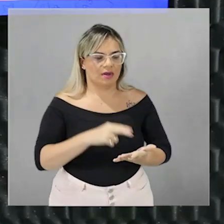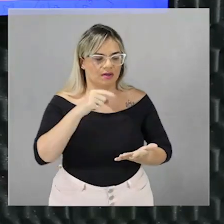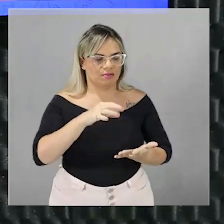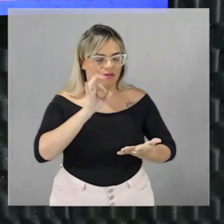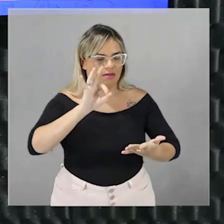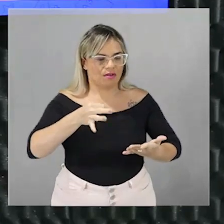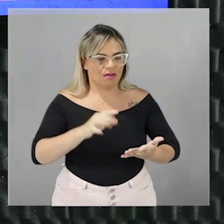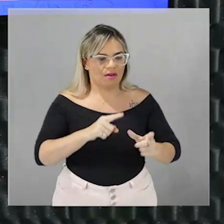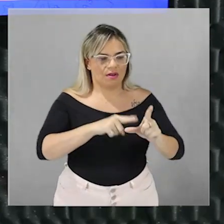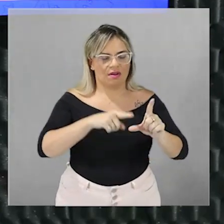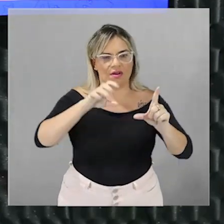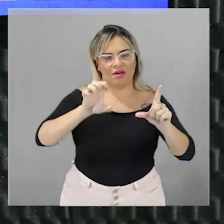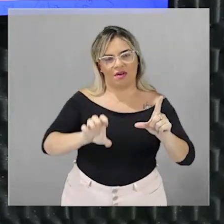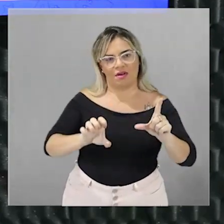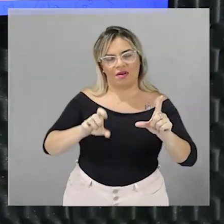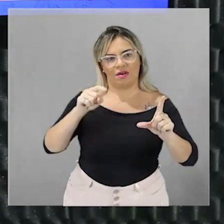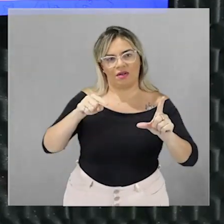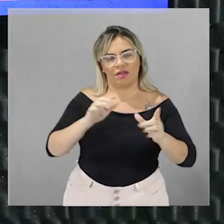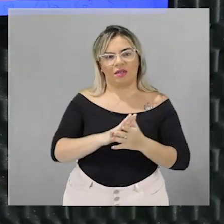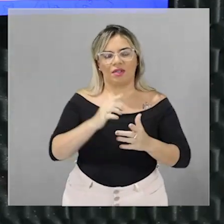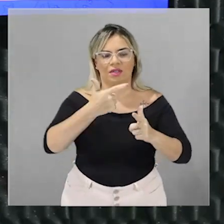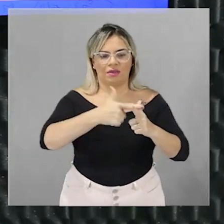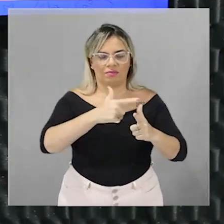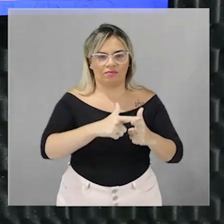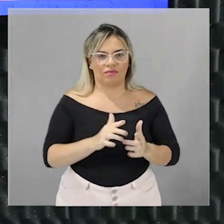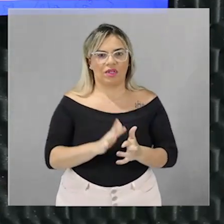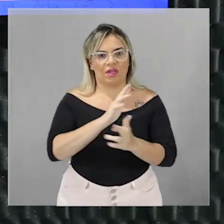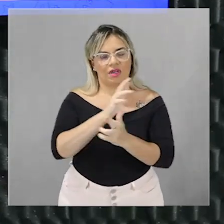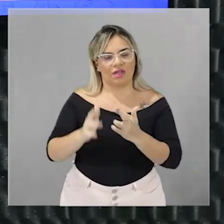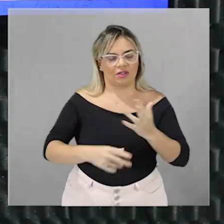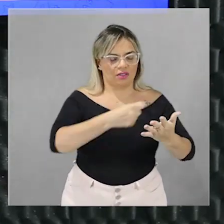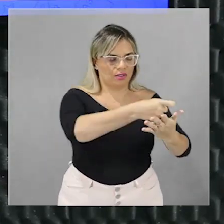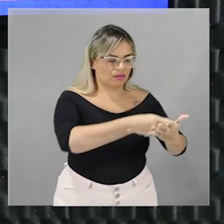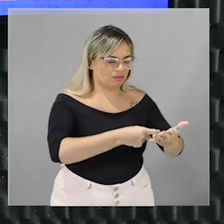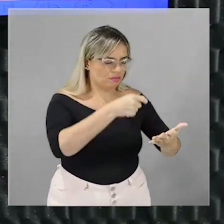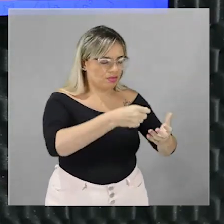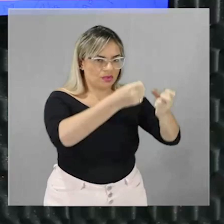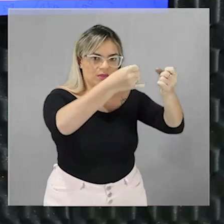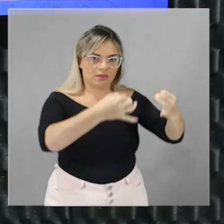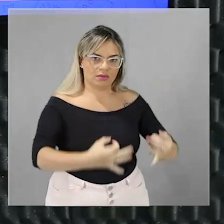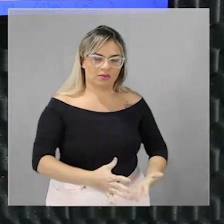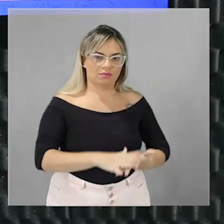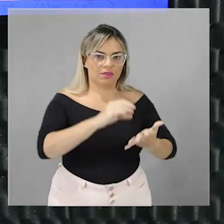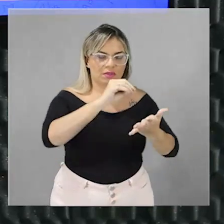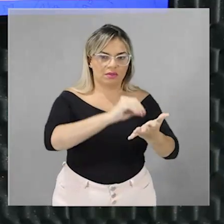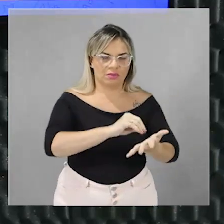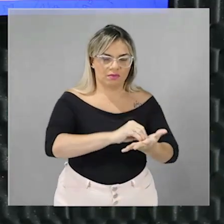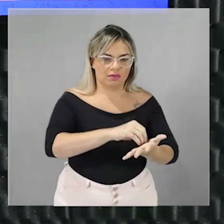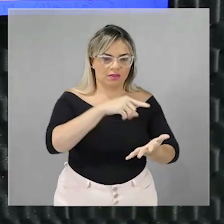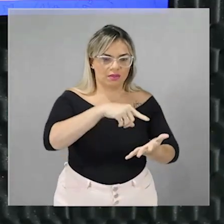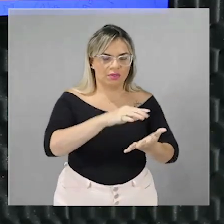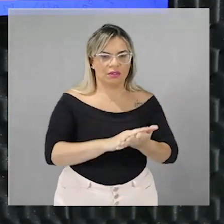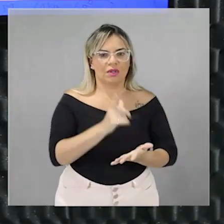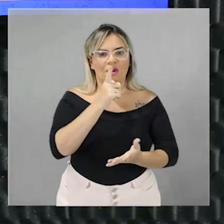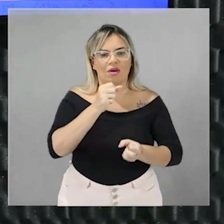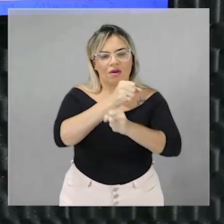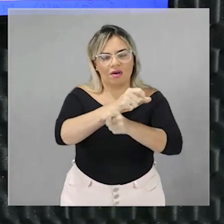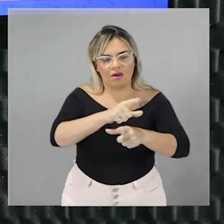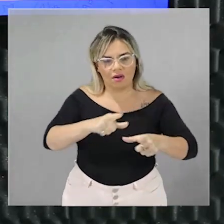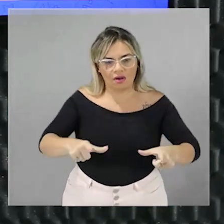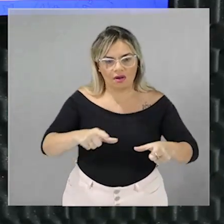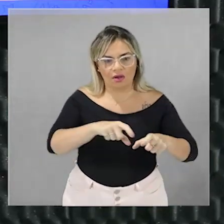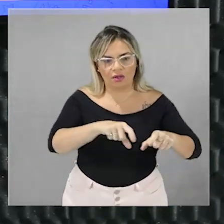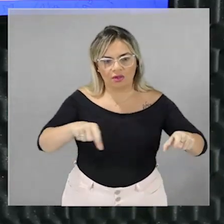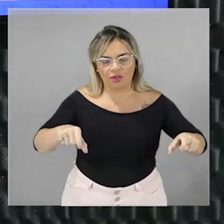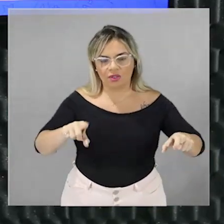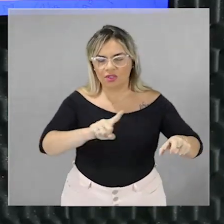seria democratizar o saneamento básico. A problemática direta que o texto está falando é justamente a falta desse elemento, né, do saneamento básico